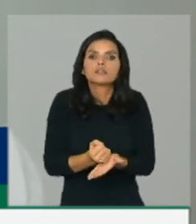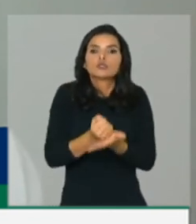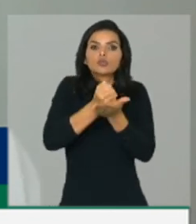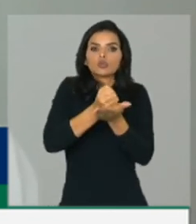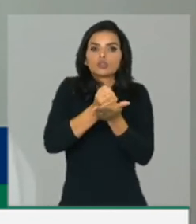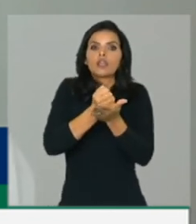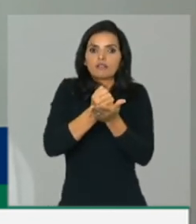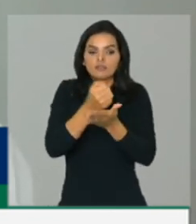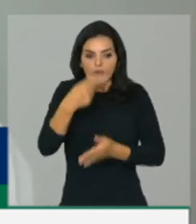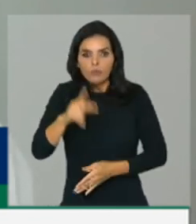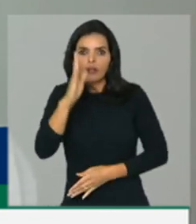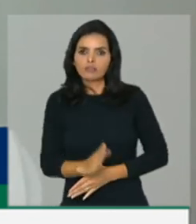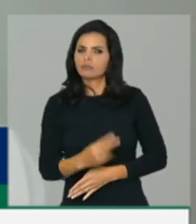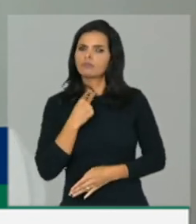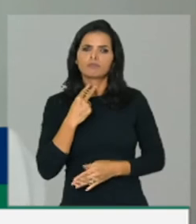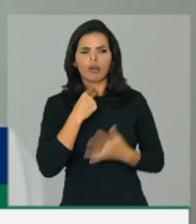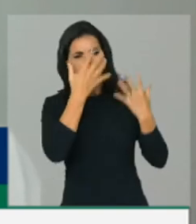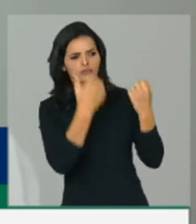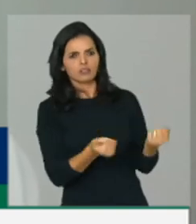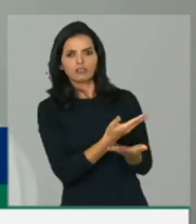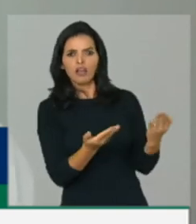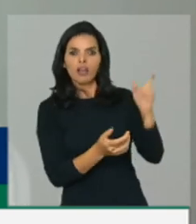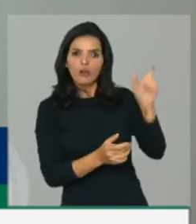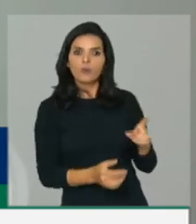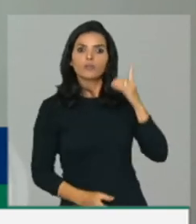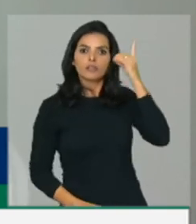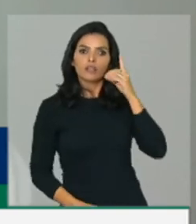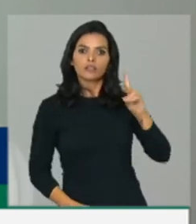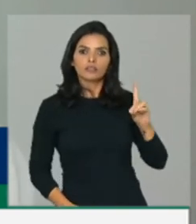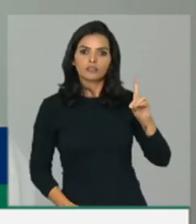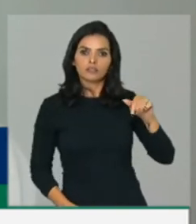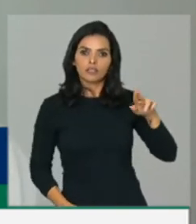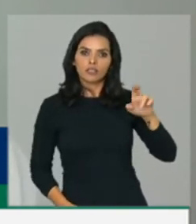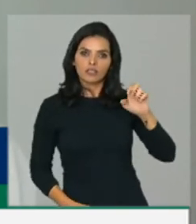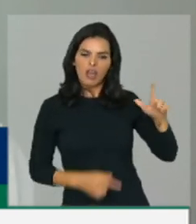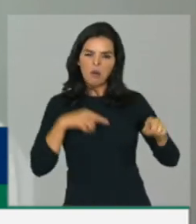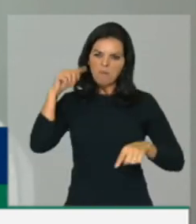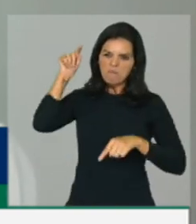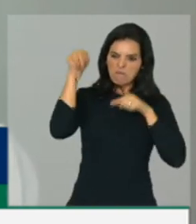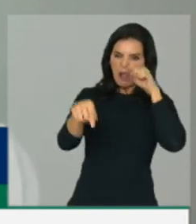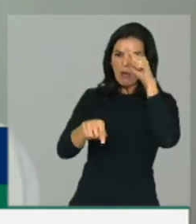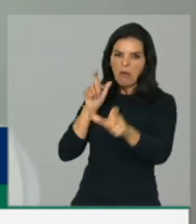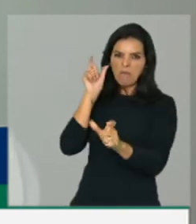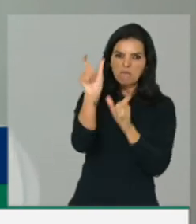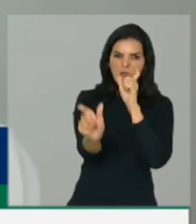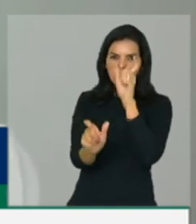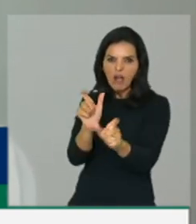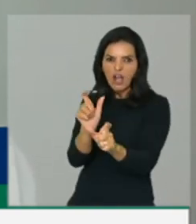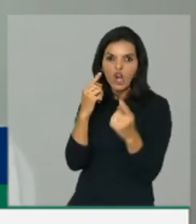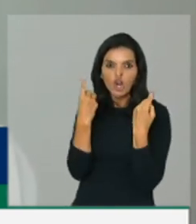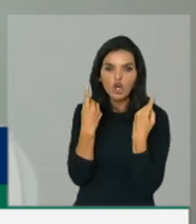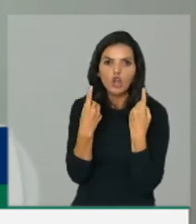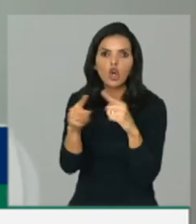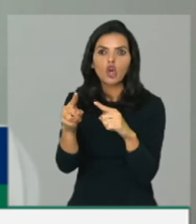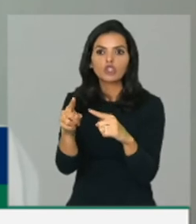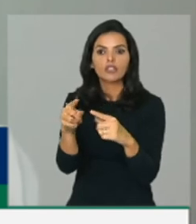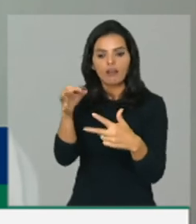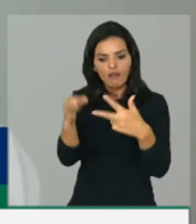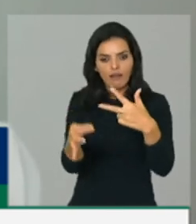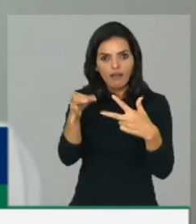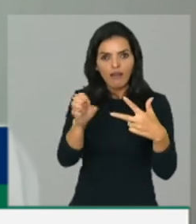ser tolerado. Os ataques que o deputado Daniel Silveira praticou contra o Supremo Tribunal Federal e